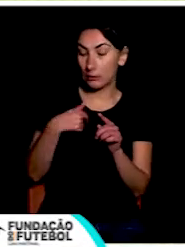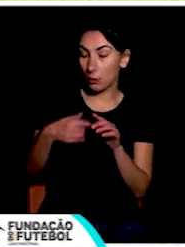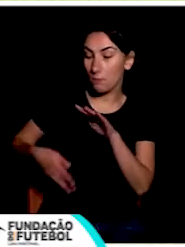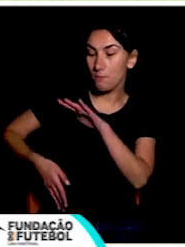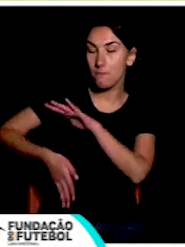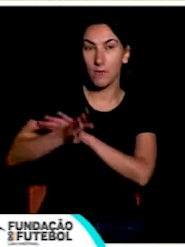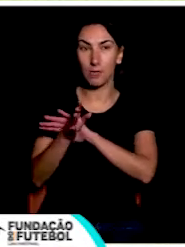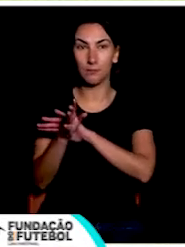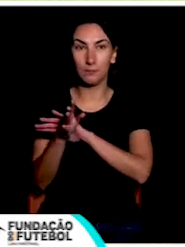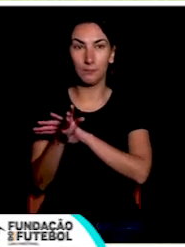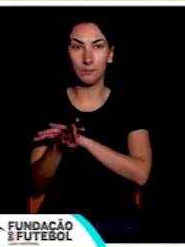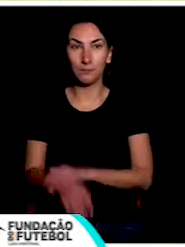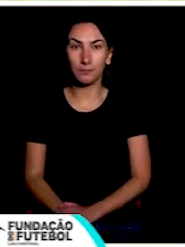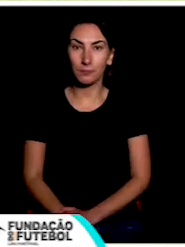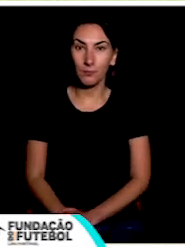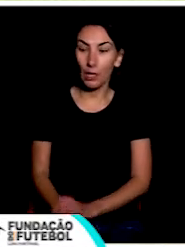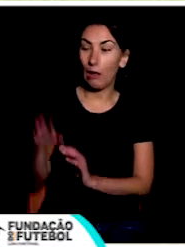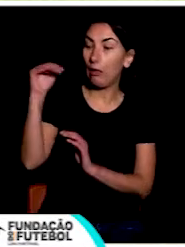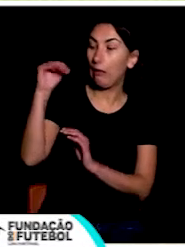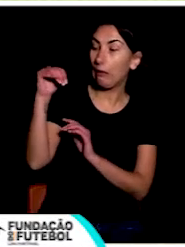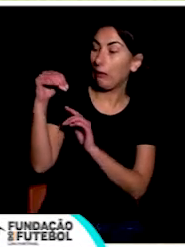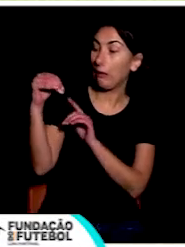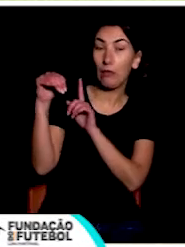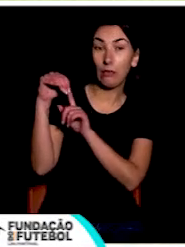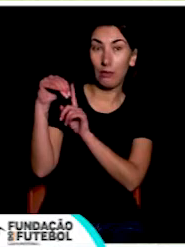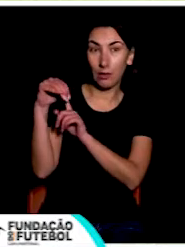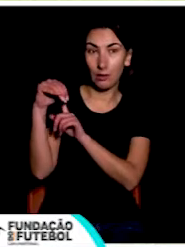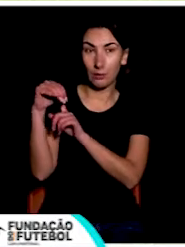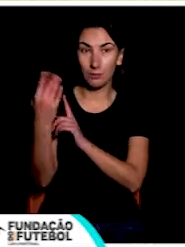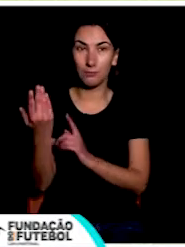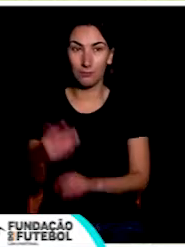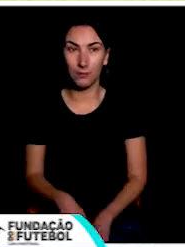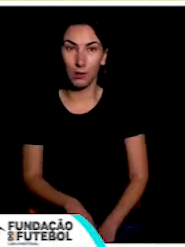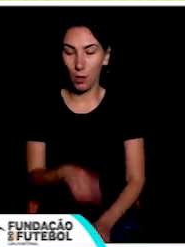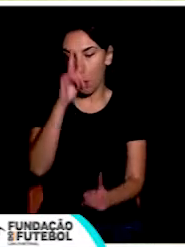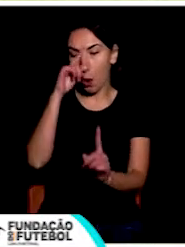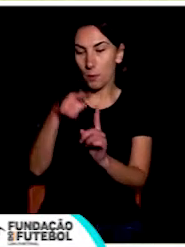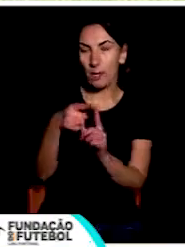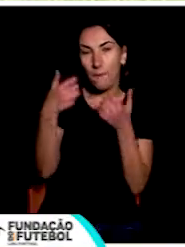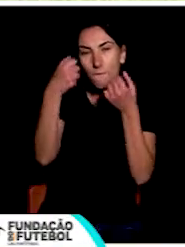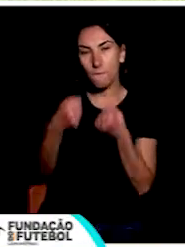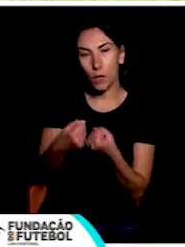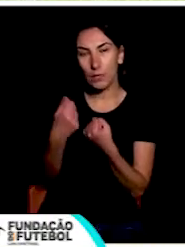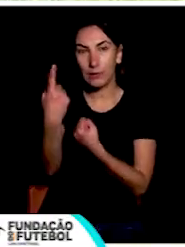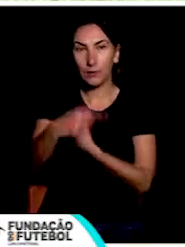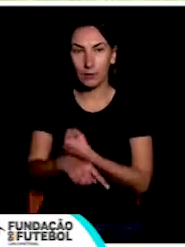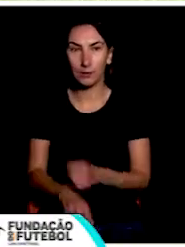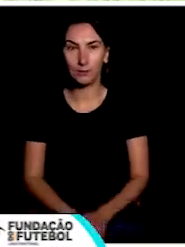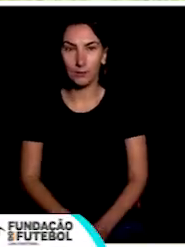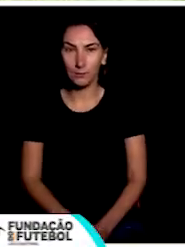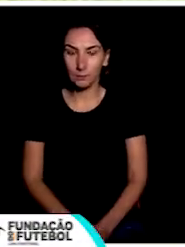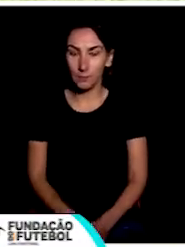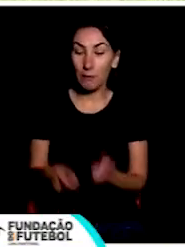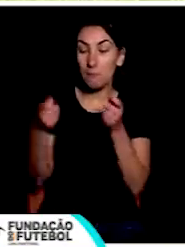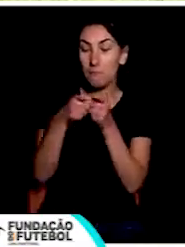normalmente eu bato com a parte de dentro do pé, para bem de chapa mesmo, para poder pegar força.